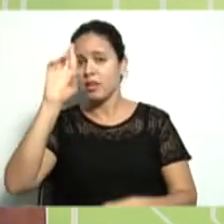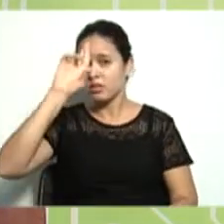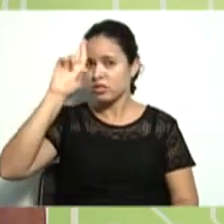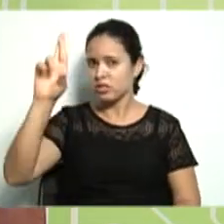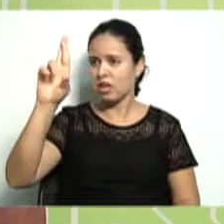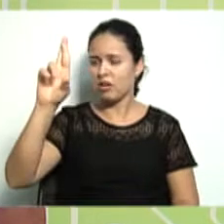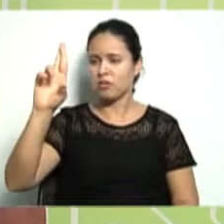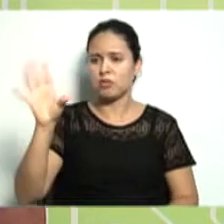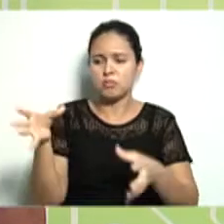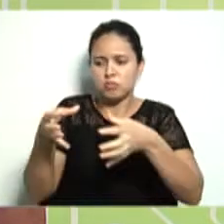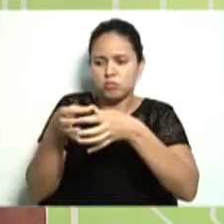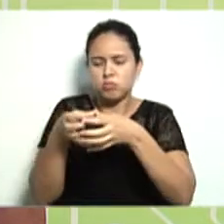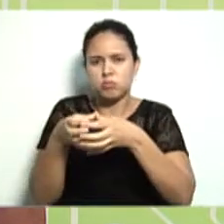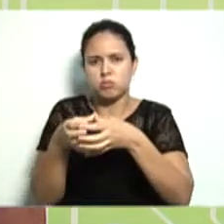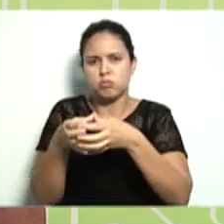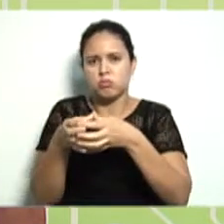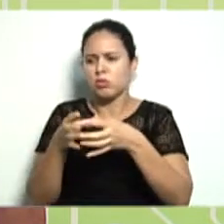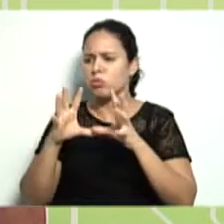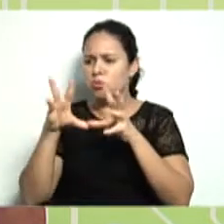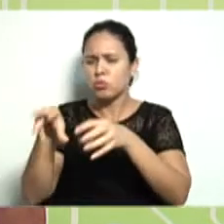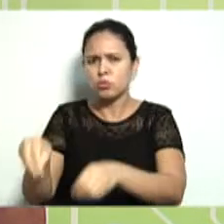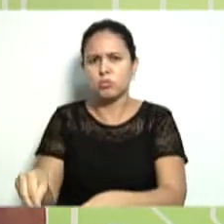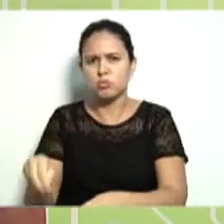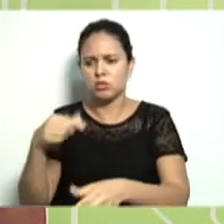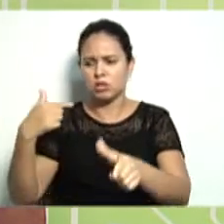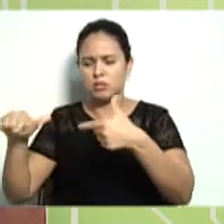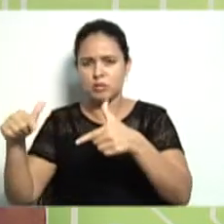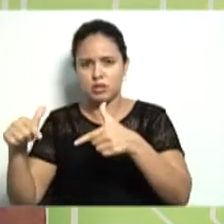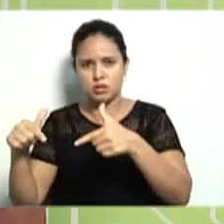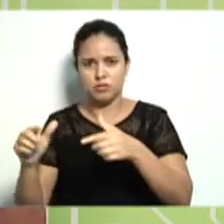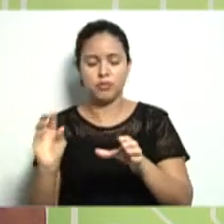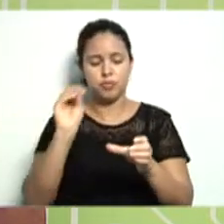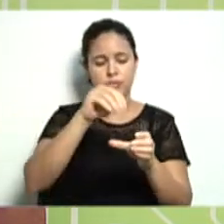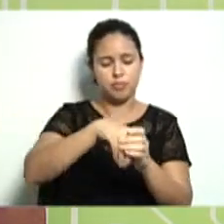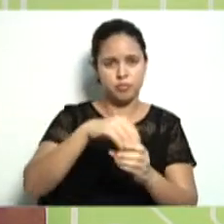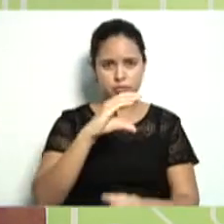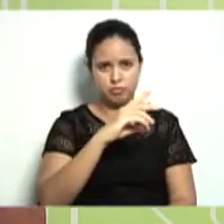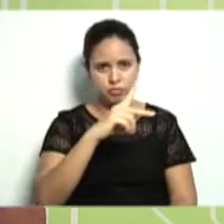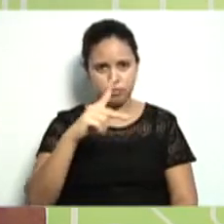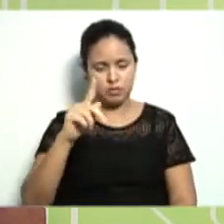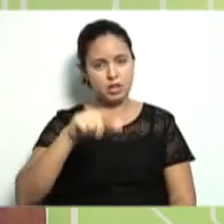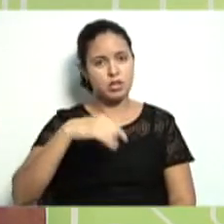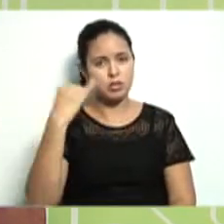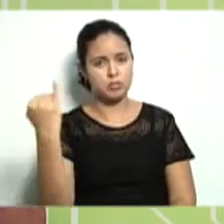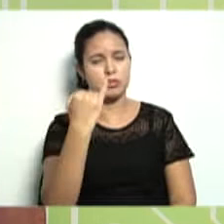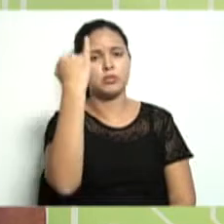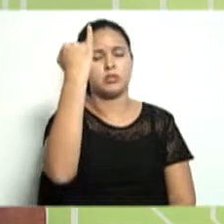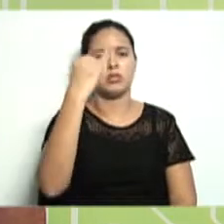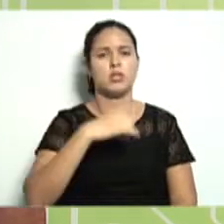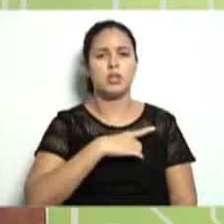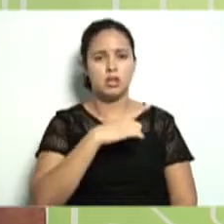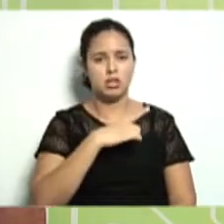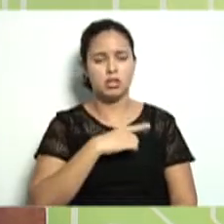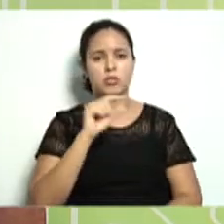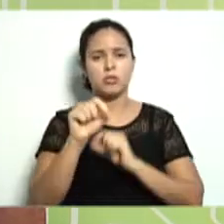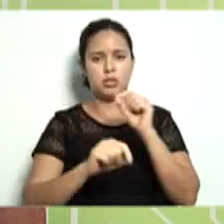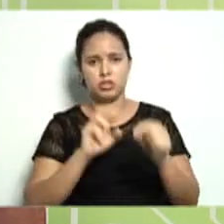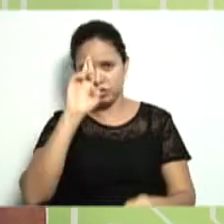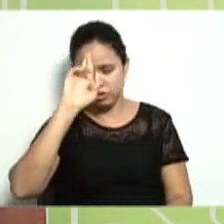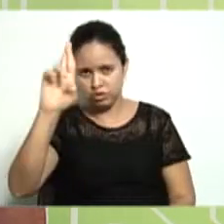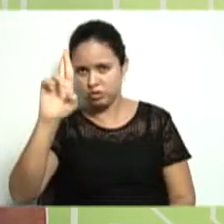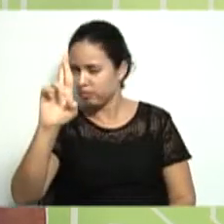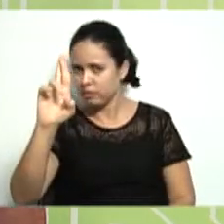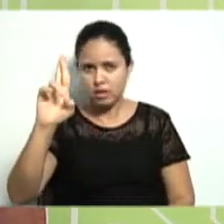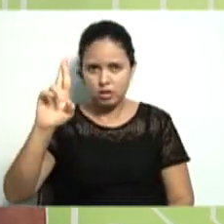delega responsabilidades. E numa cooperativa é muito importante que não existe o chefe, que existe sim um trabalho